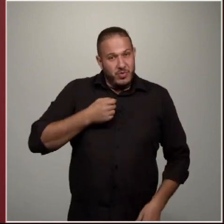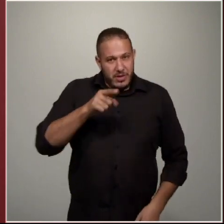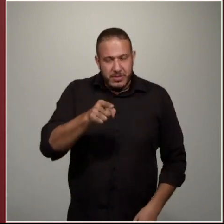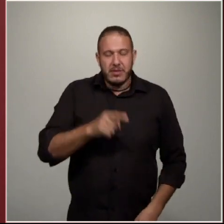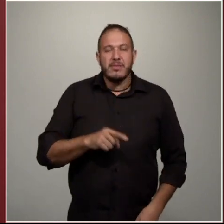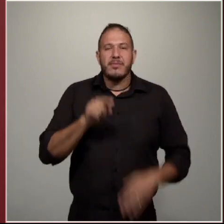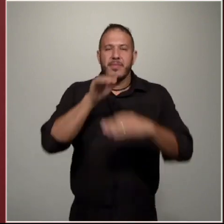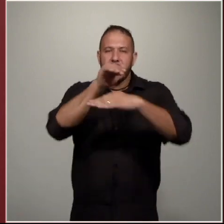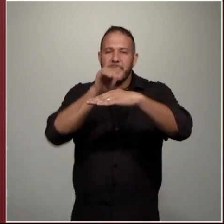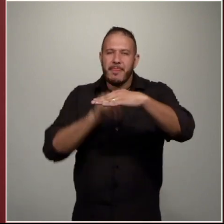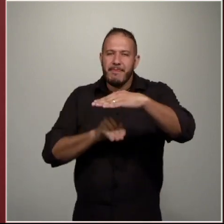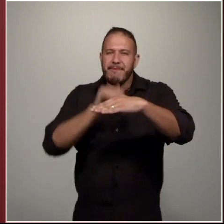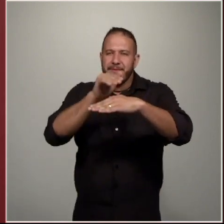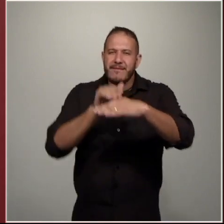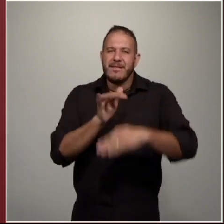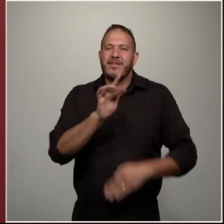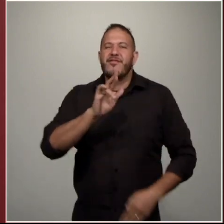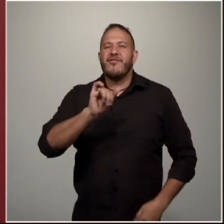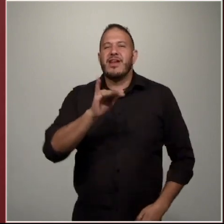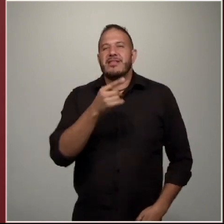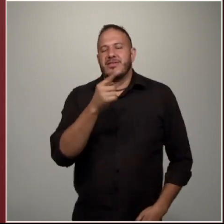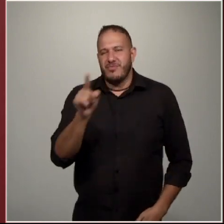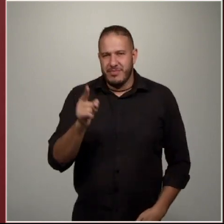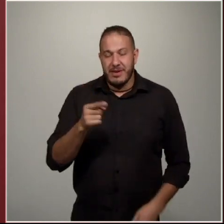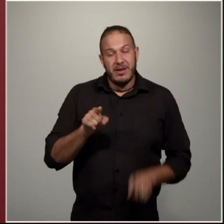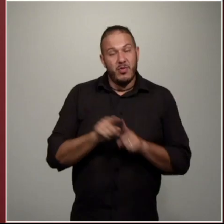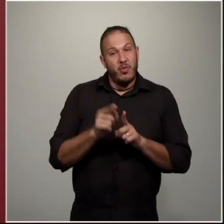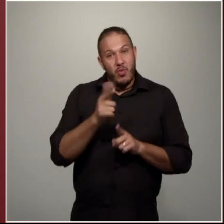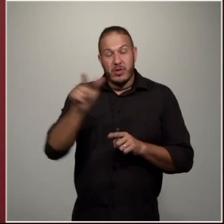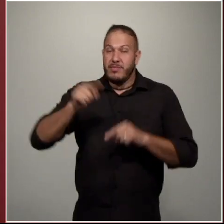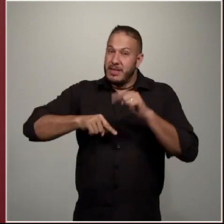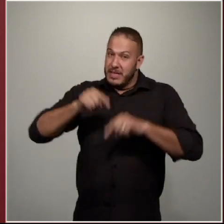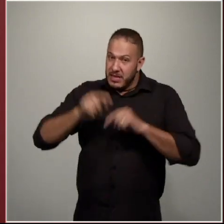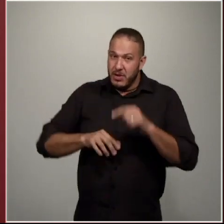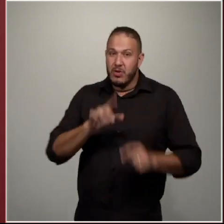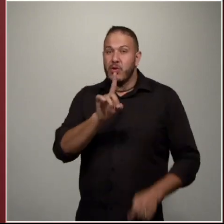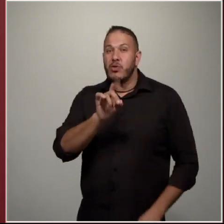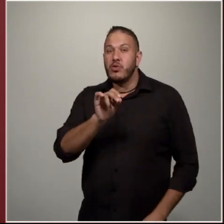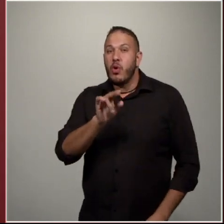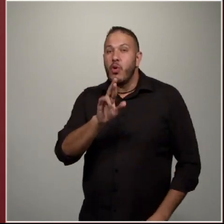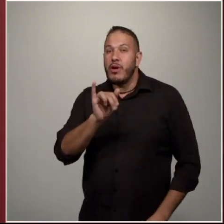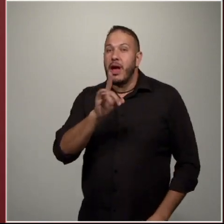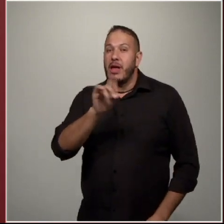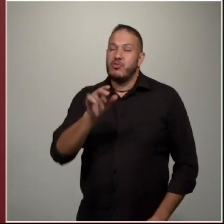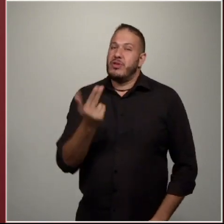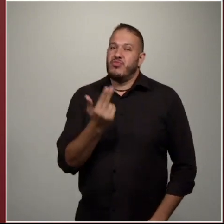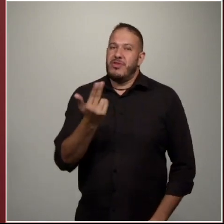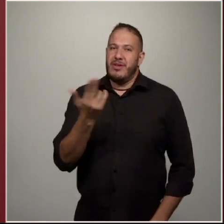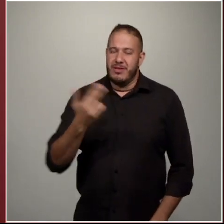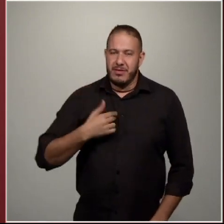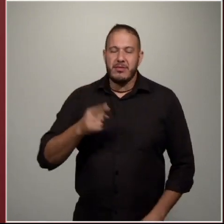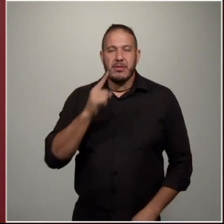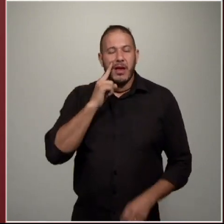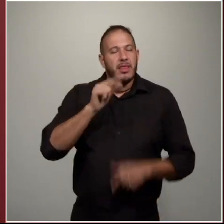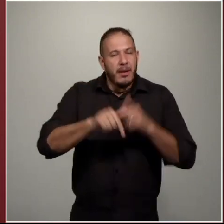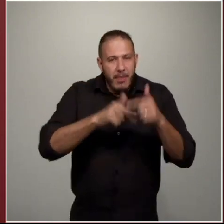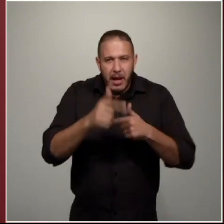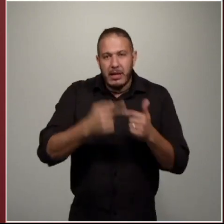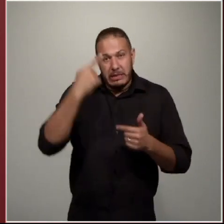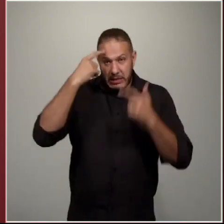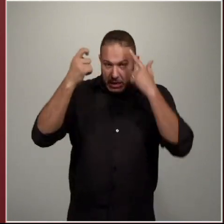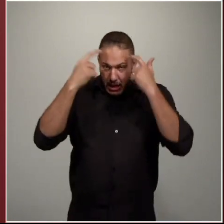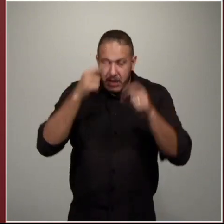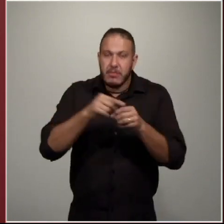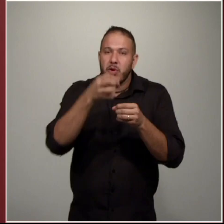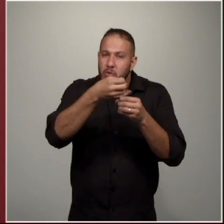o que já não dá pra fazer com o material dourado são é materiais que trabalham idéias e conteúdos matemáticos de modo diferente